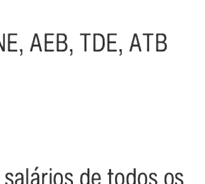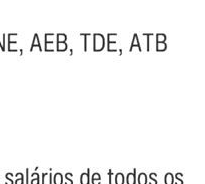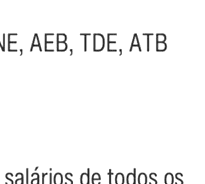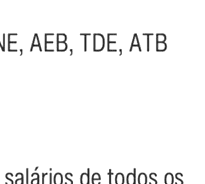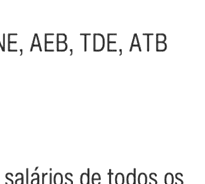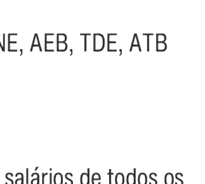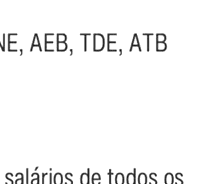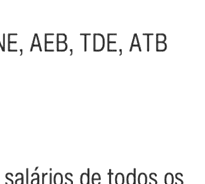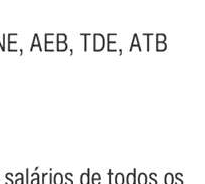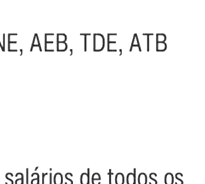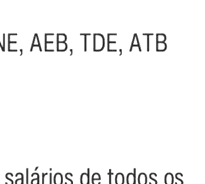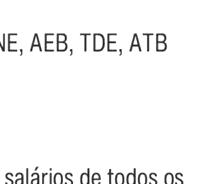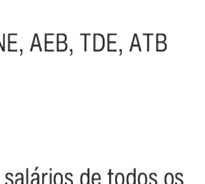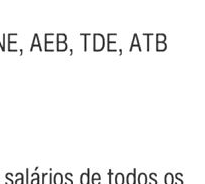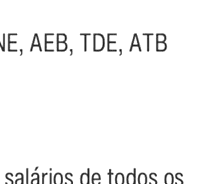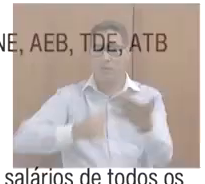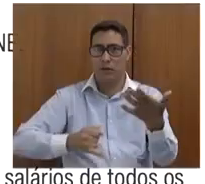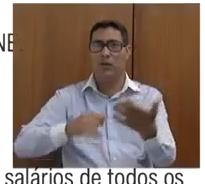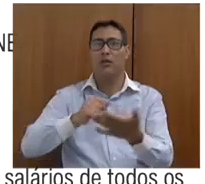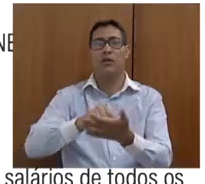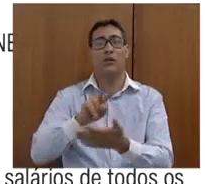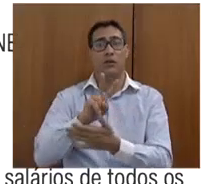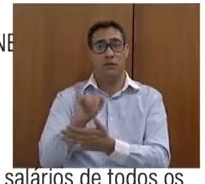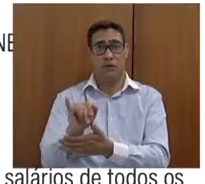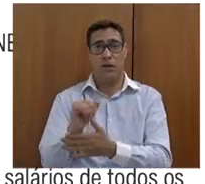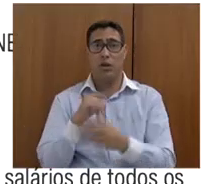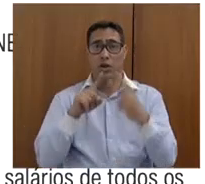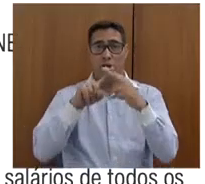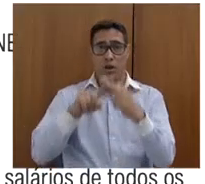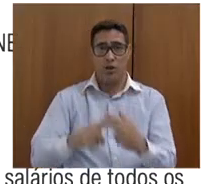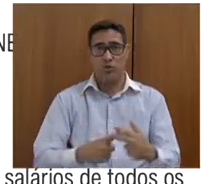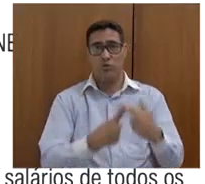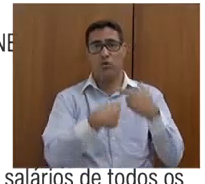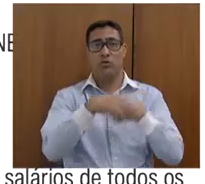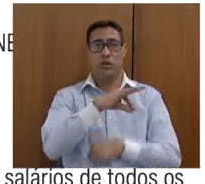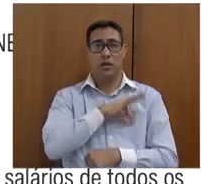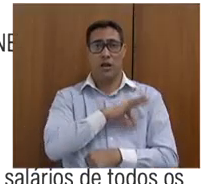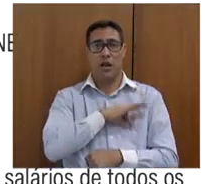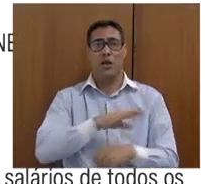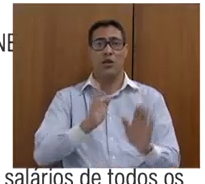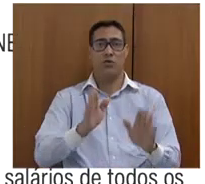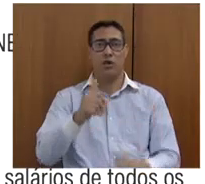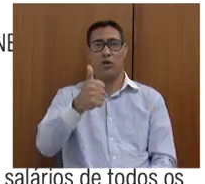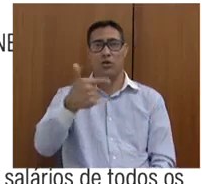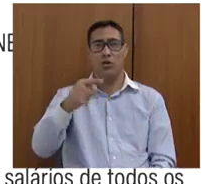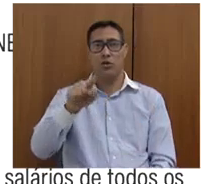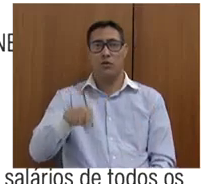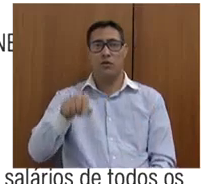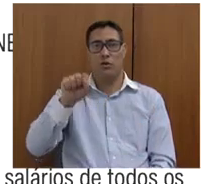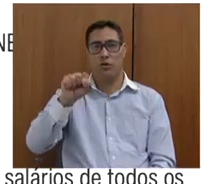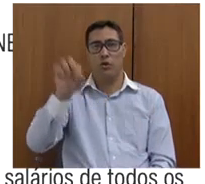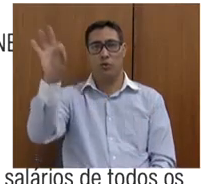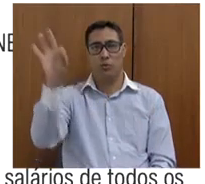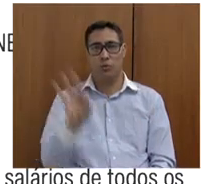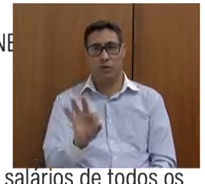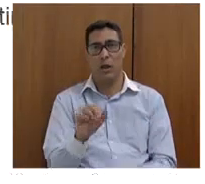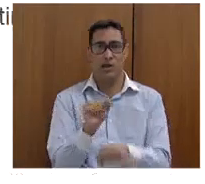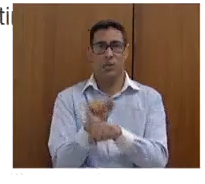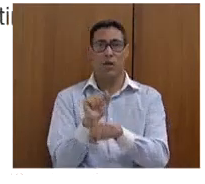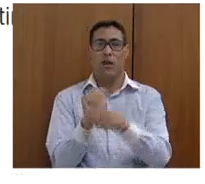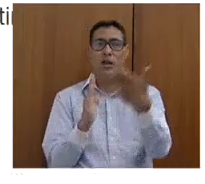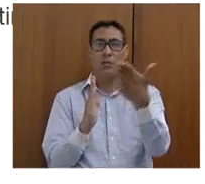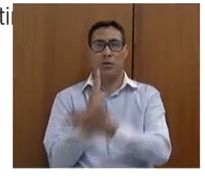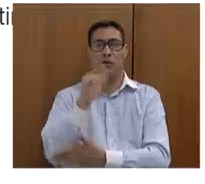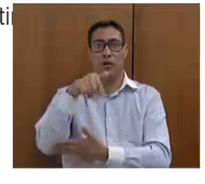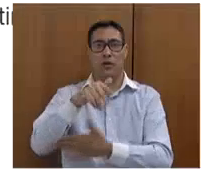dia 31/07 a dia 29/08 o reajuste salarial já está nessa casa de 12,8% aguardando aprovação